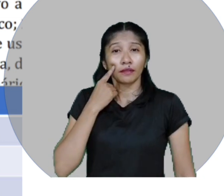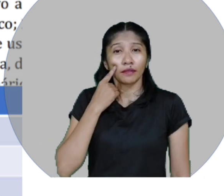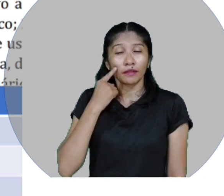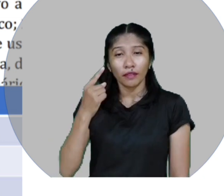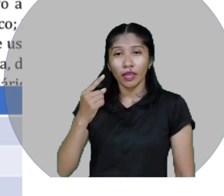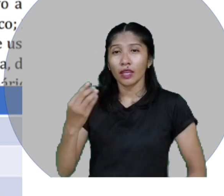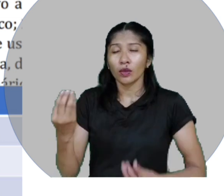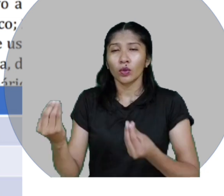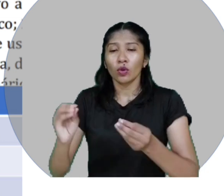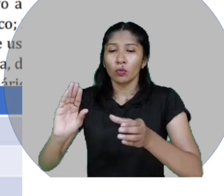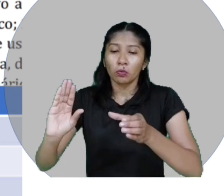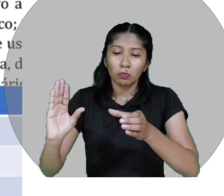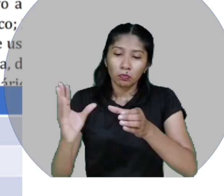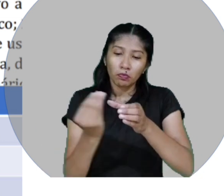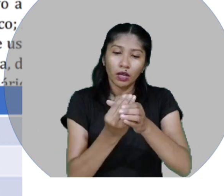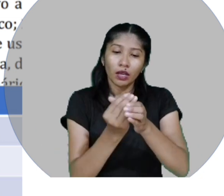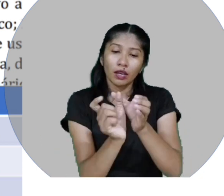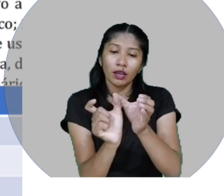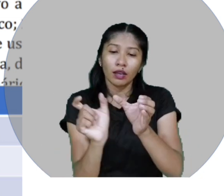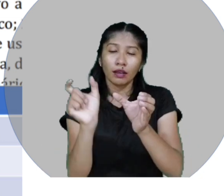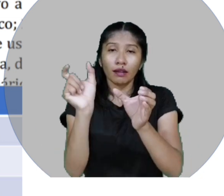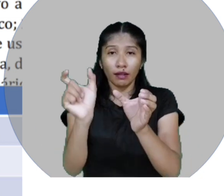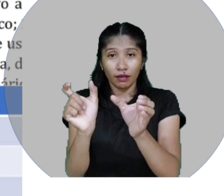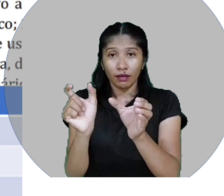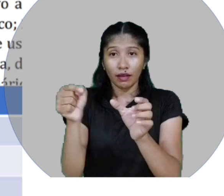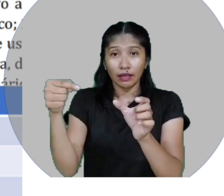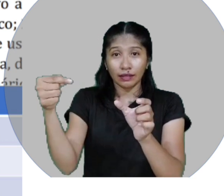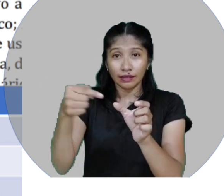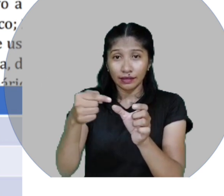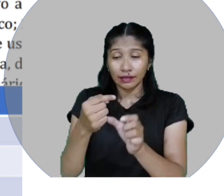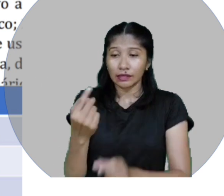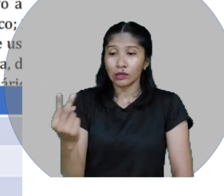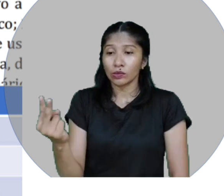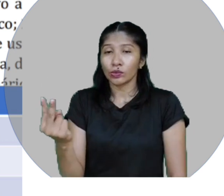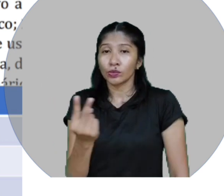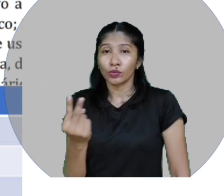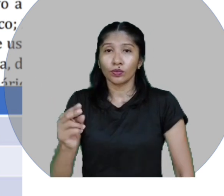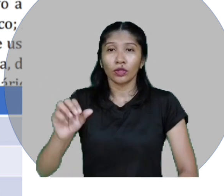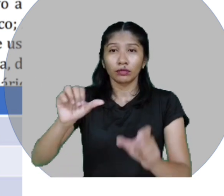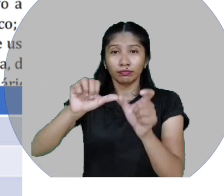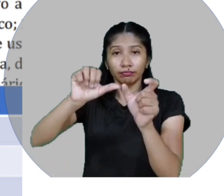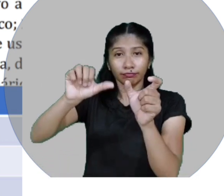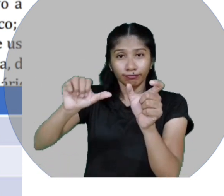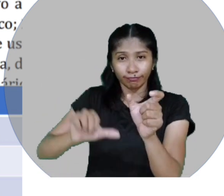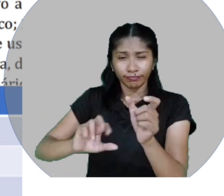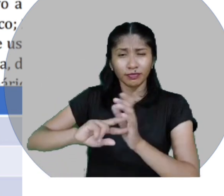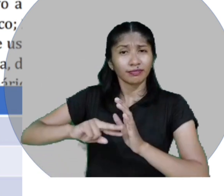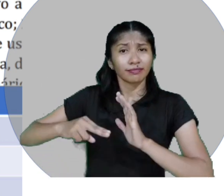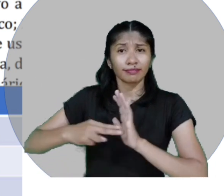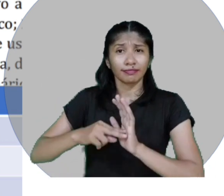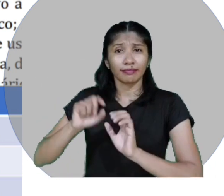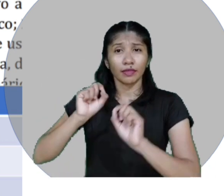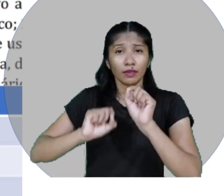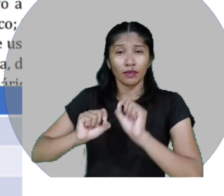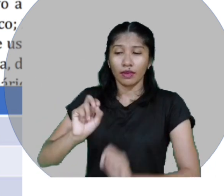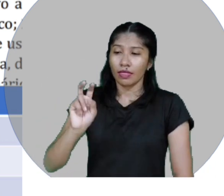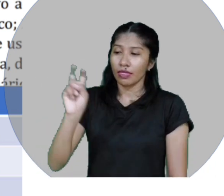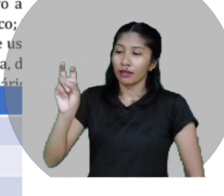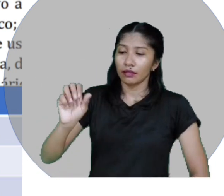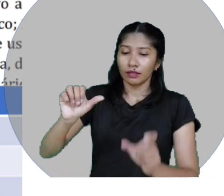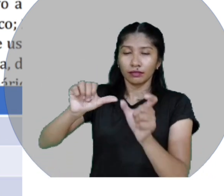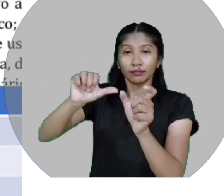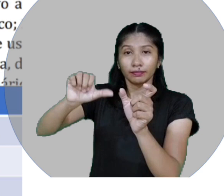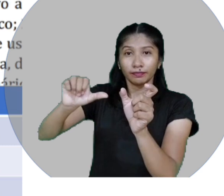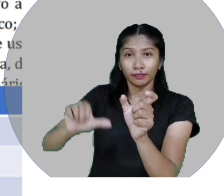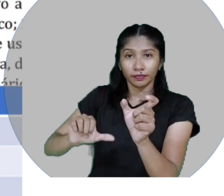composição de uma palavra através destas duas declinações, ou seja, uma palavra da quinta declinação e